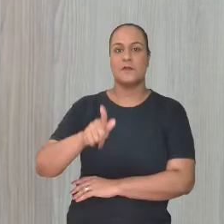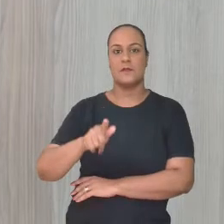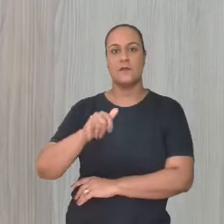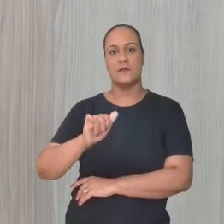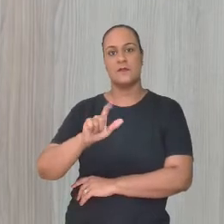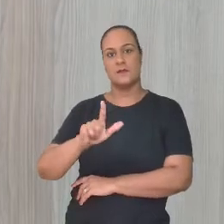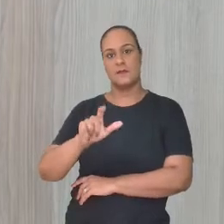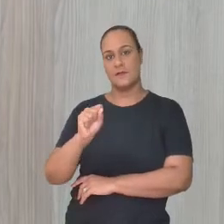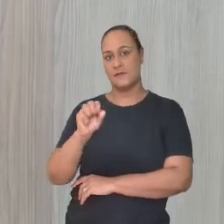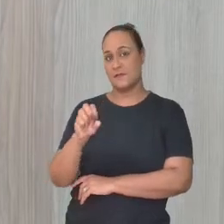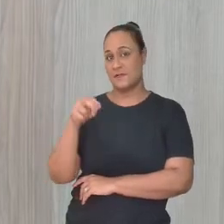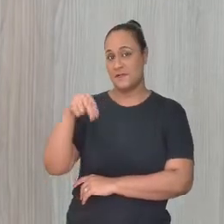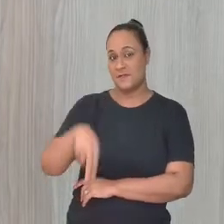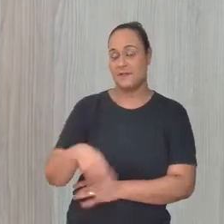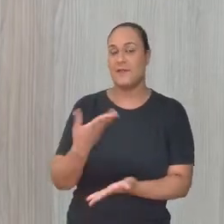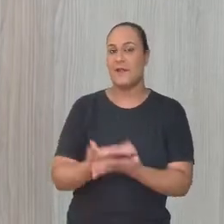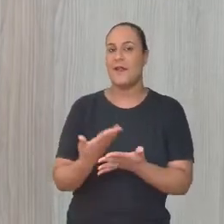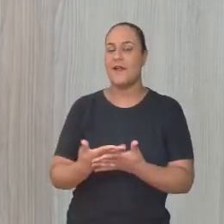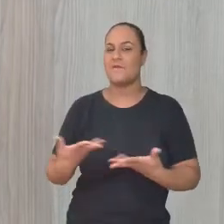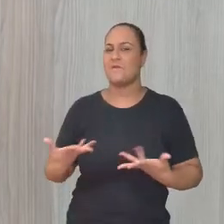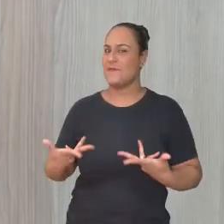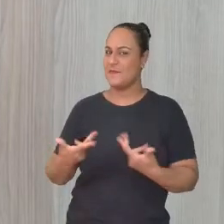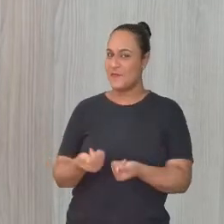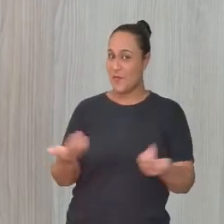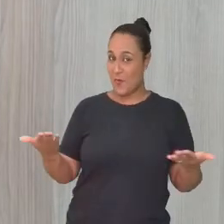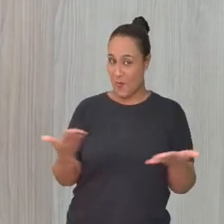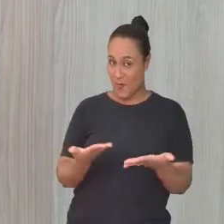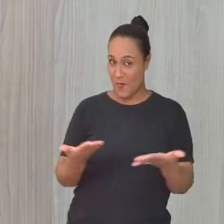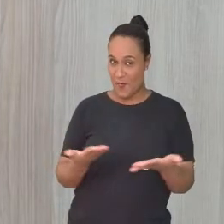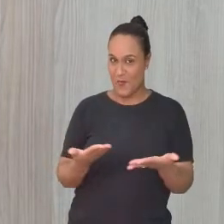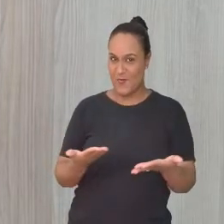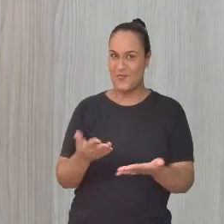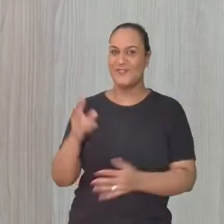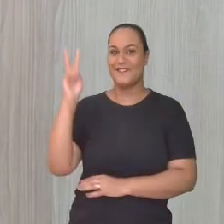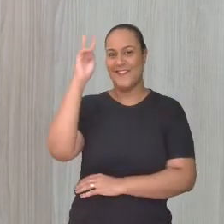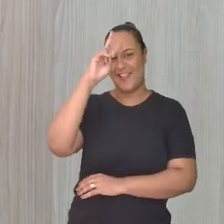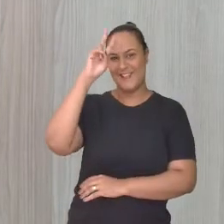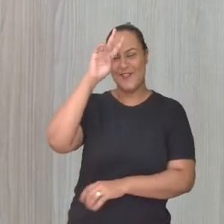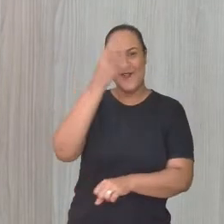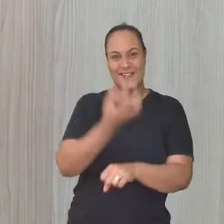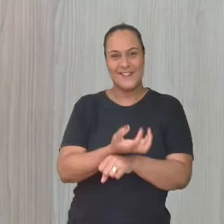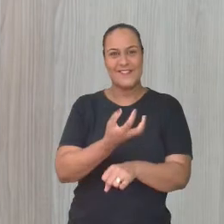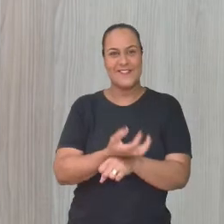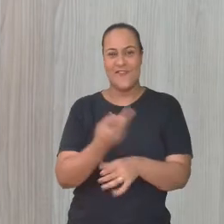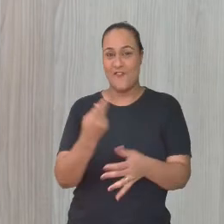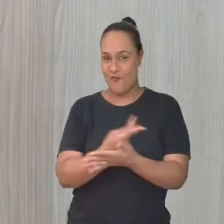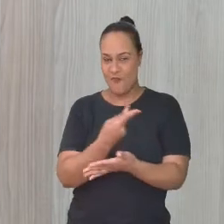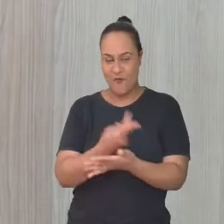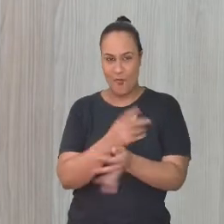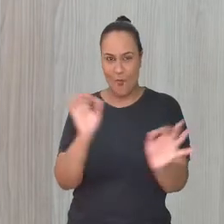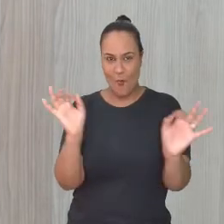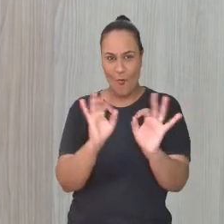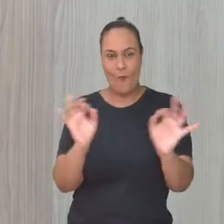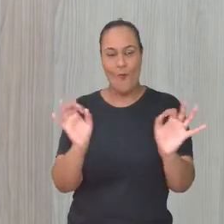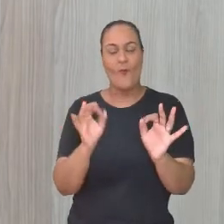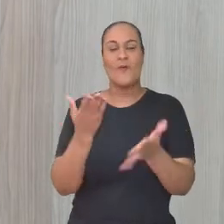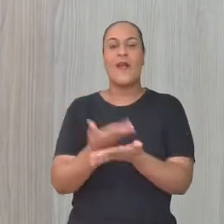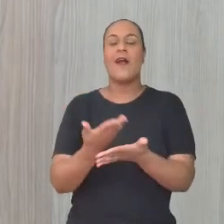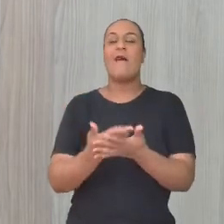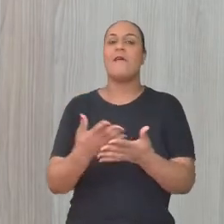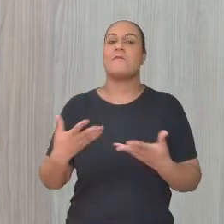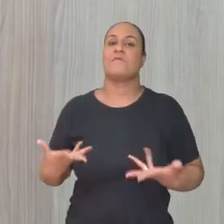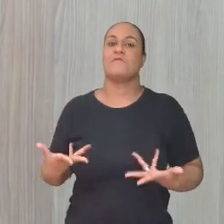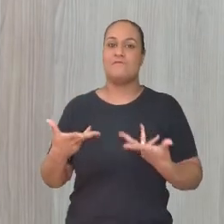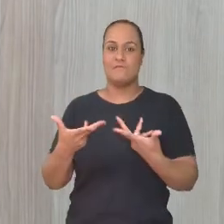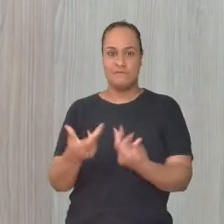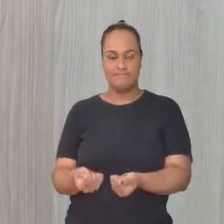aula fantástica. Hoje é história, vou errar não, viu? Uma aula fantástica de história, espero que vocês estejam bem.